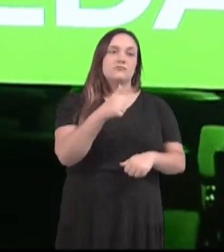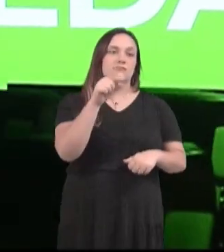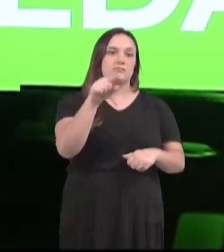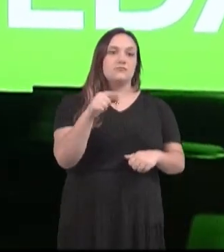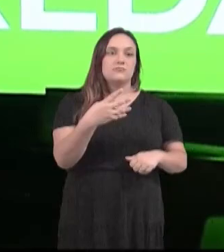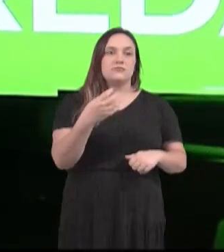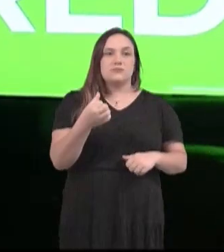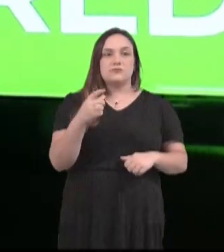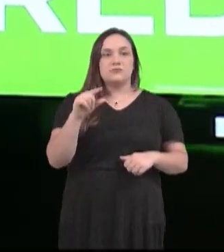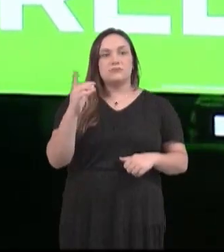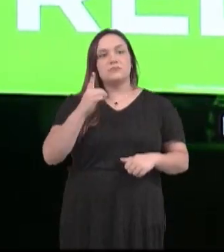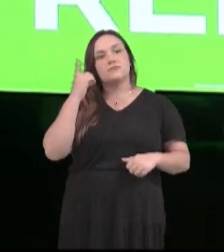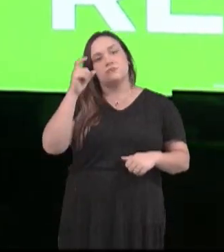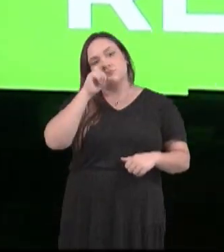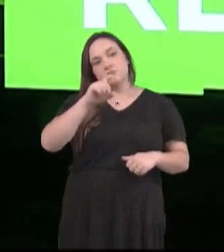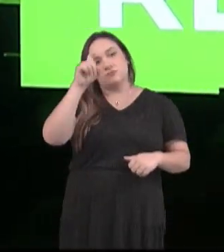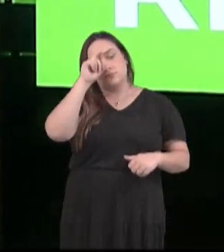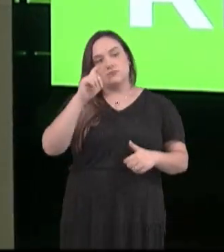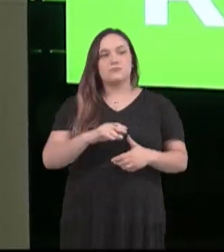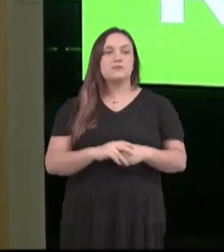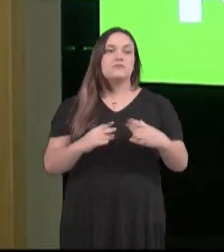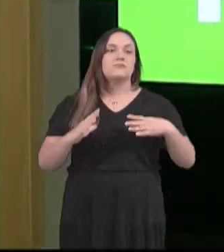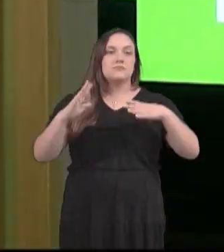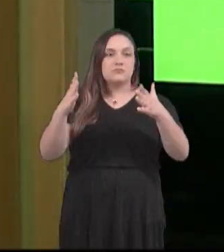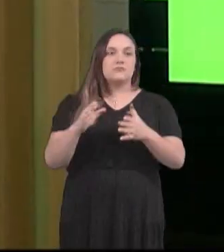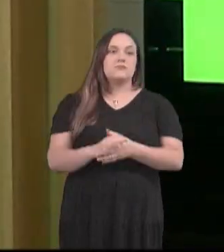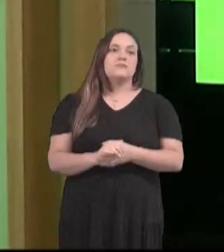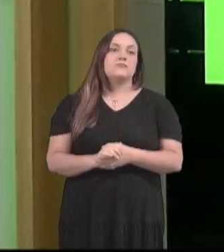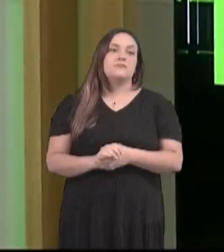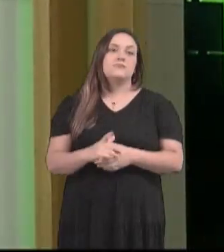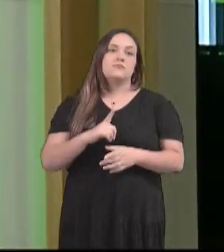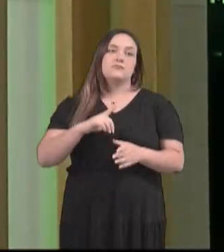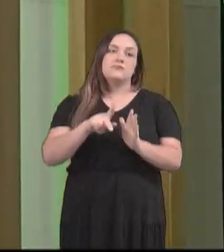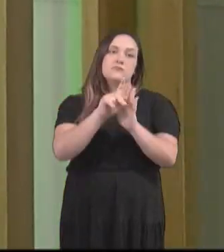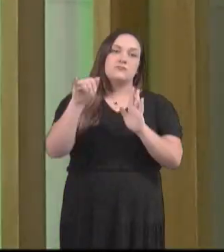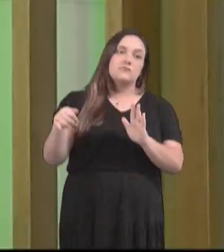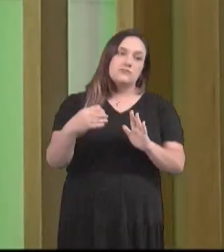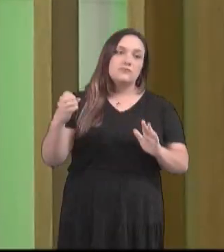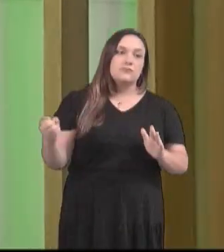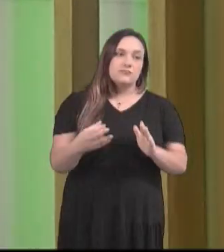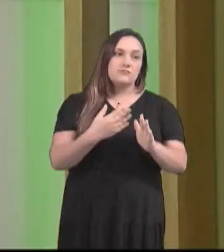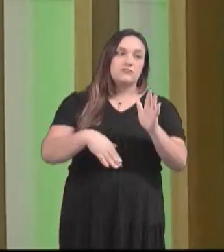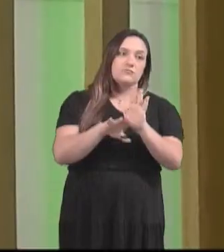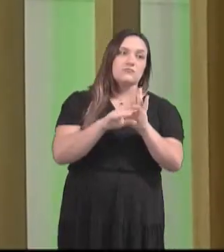11h46 e o deputado Zeca, do PT, comemorou a chegada de um projeto do governo